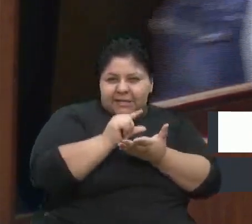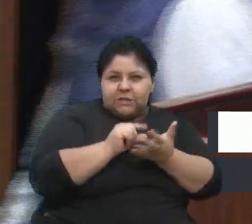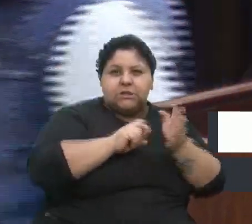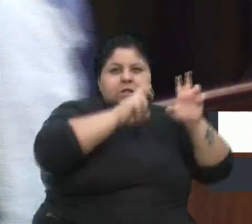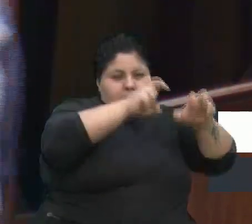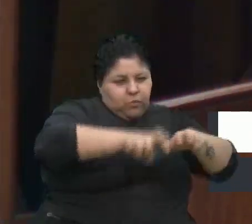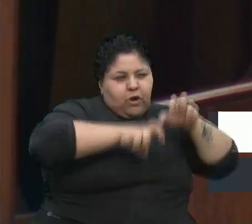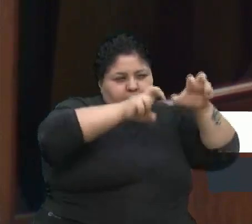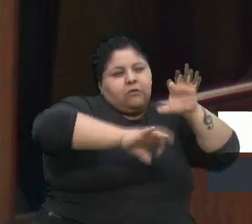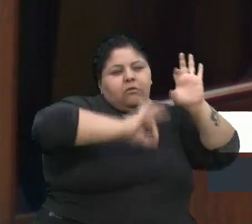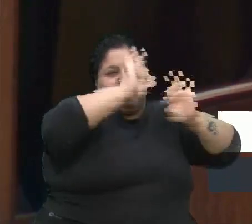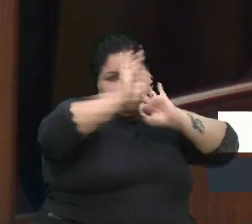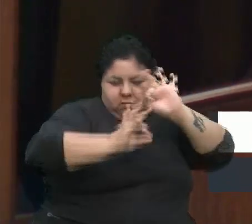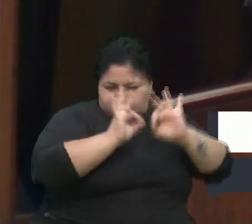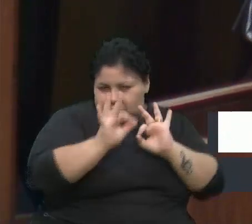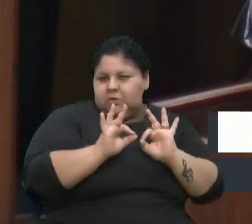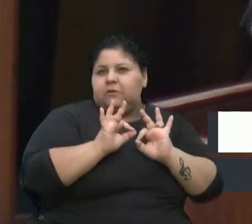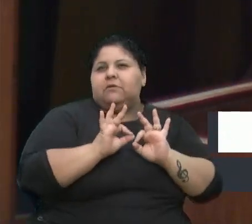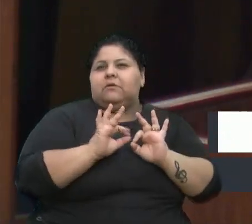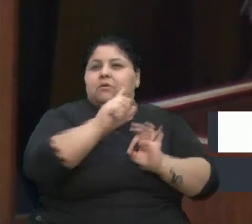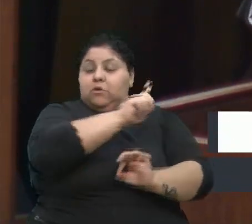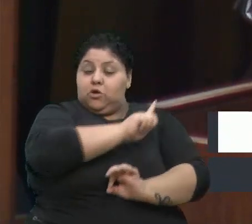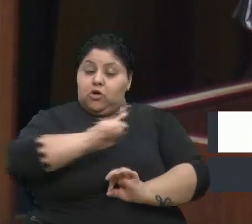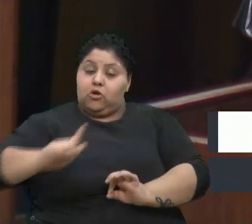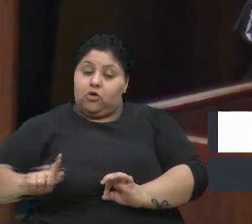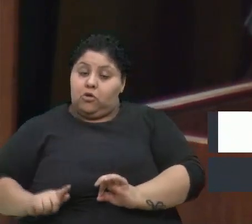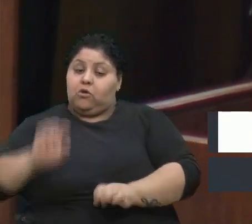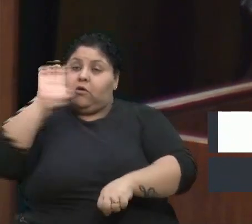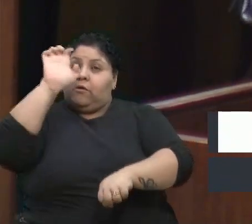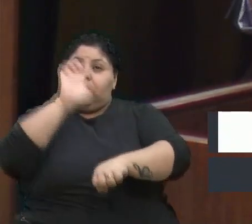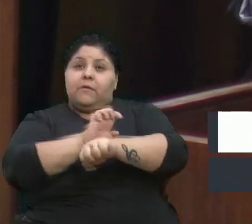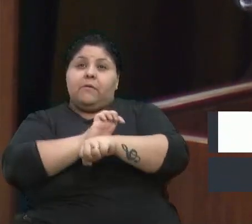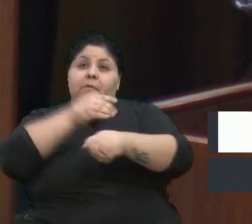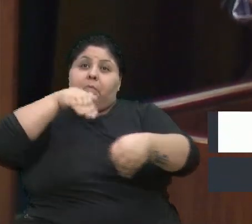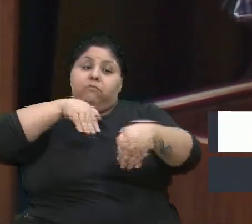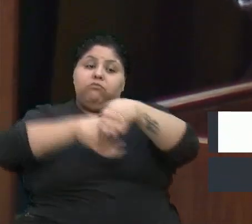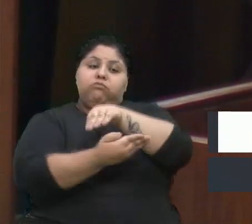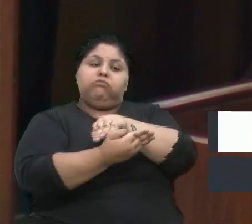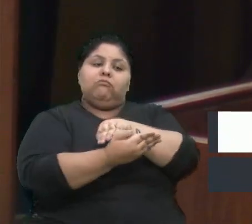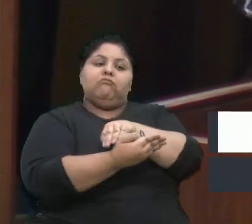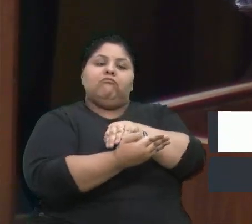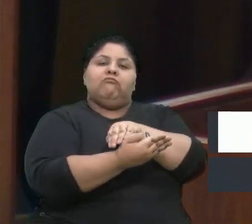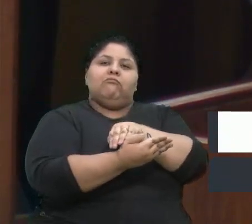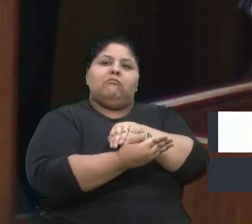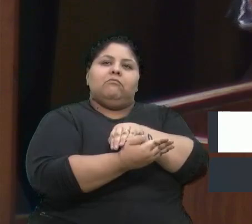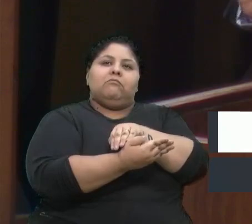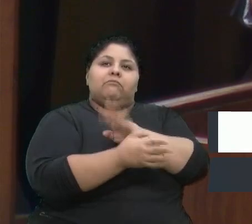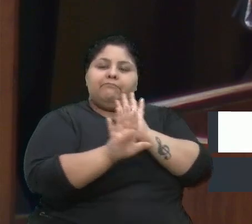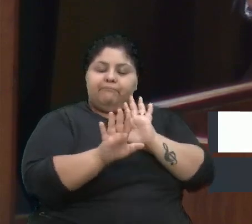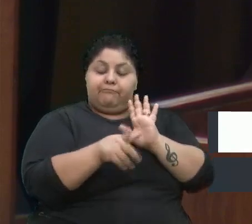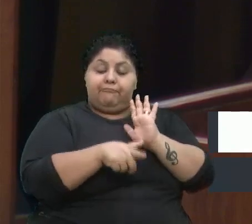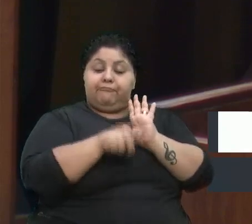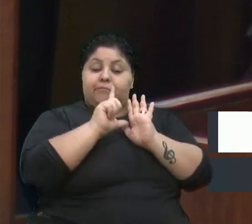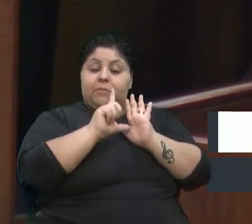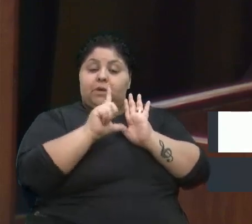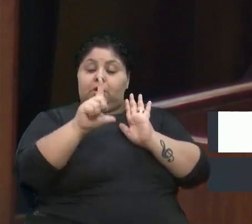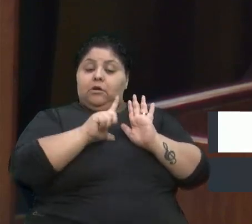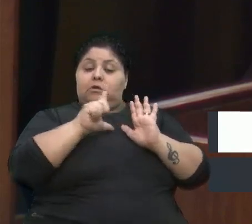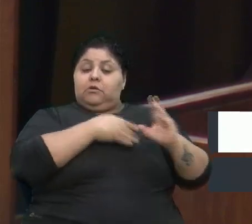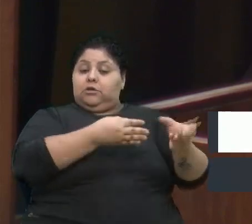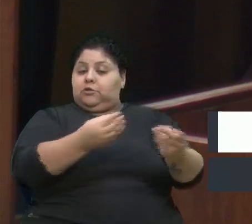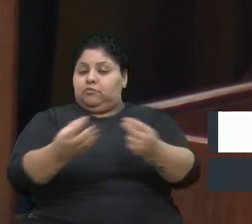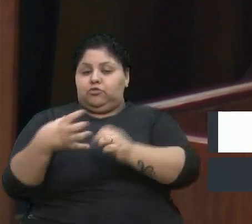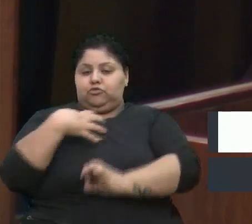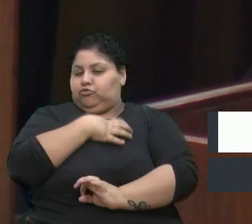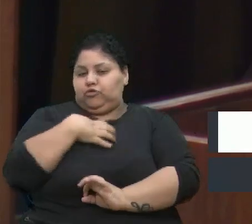estruturar. O governo do estado tem que entrar com a sua parte. Uma vez tinha muito, enfim, maneiras